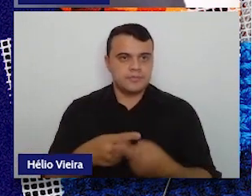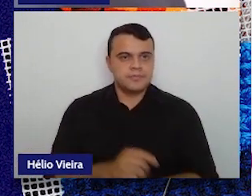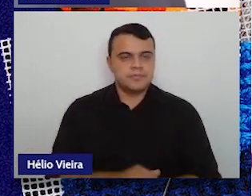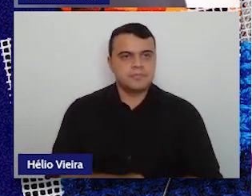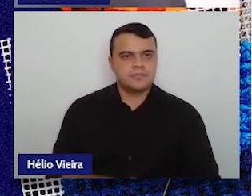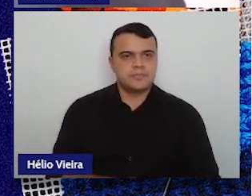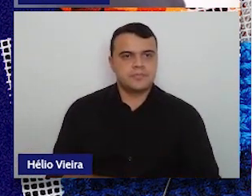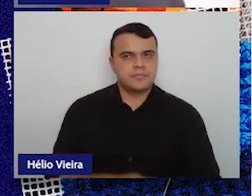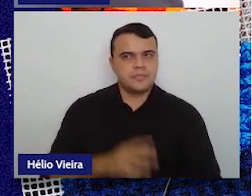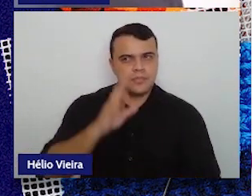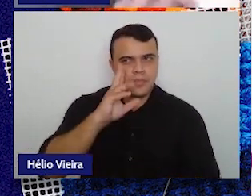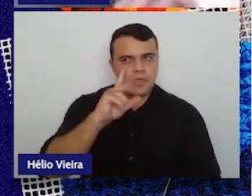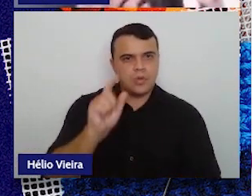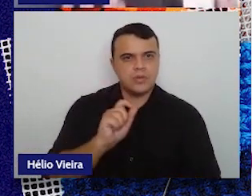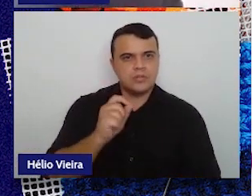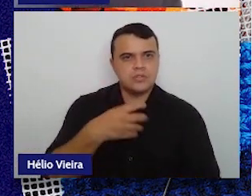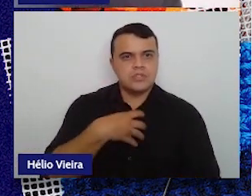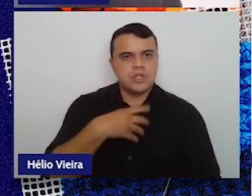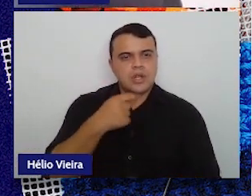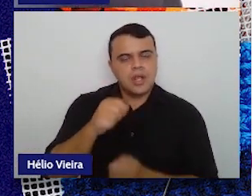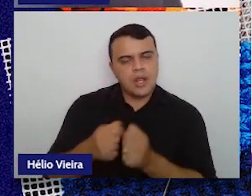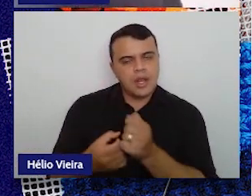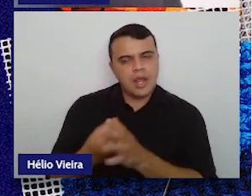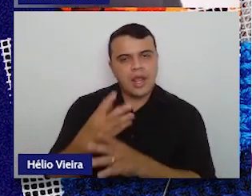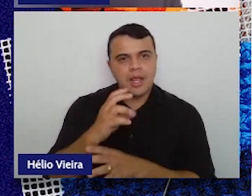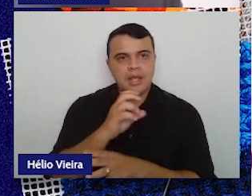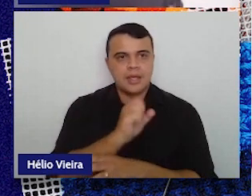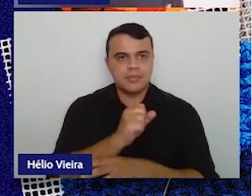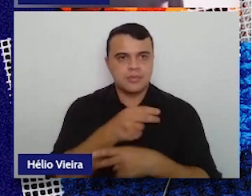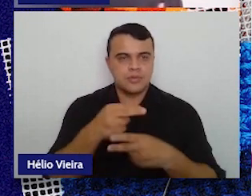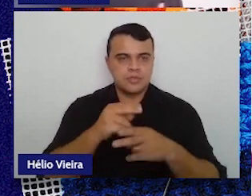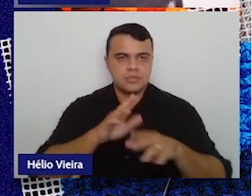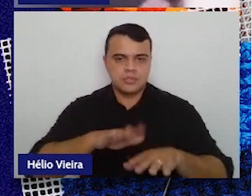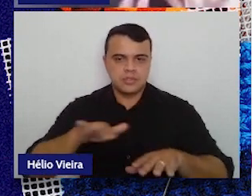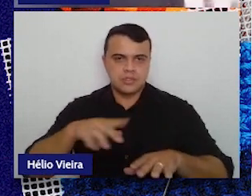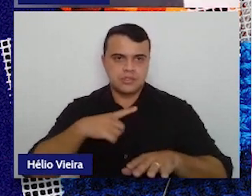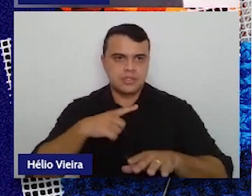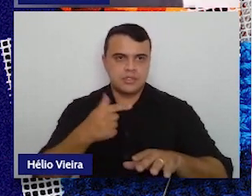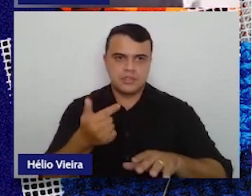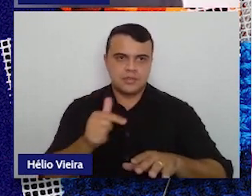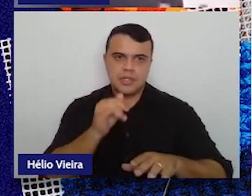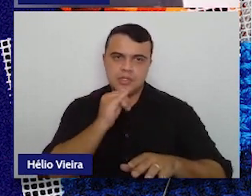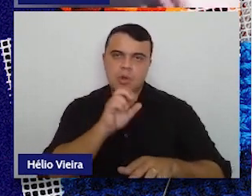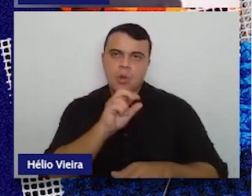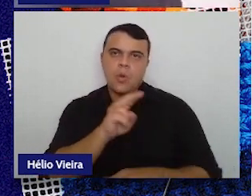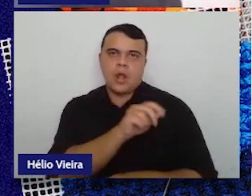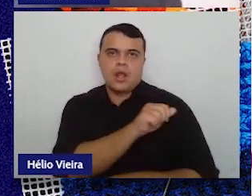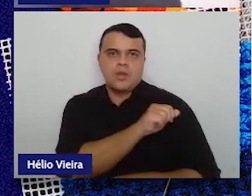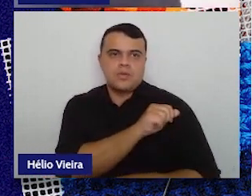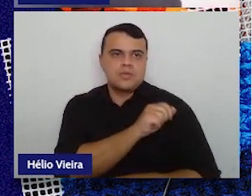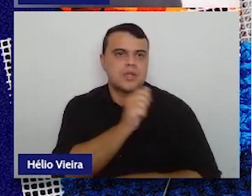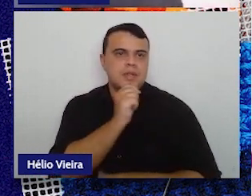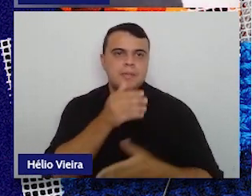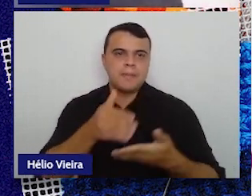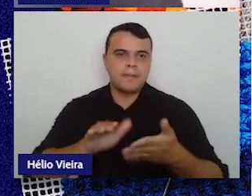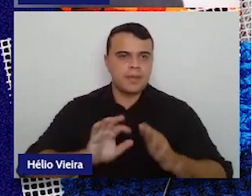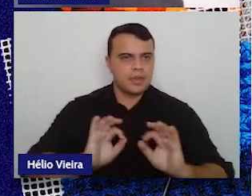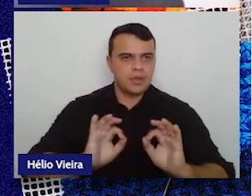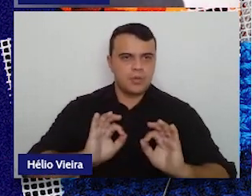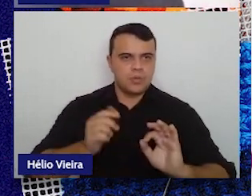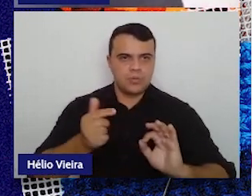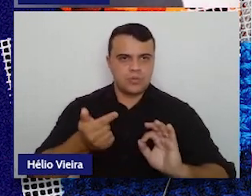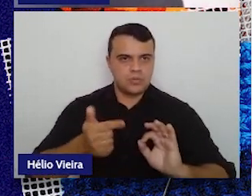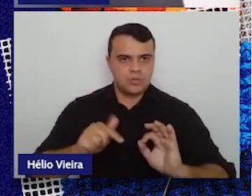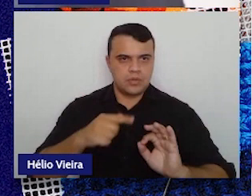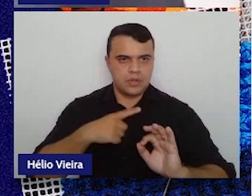é uma maneira de construir algo rápido com as crianças, e não com os alunos, né, e eles não perderem